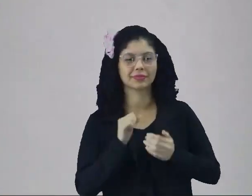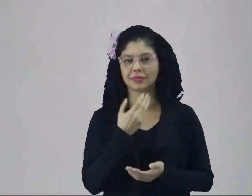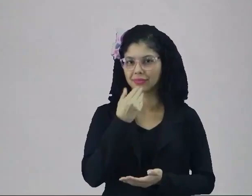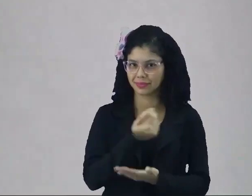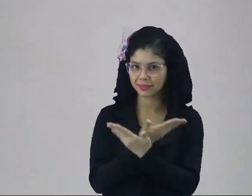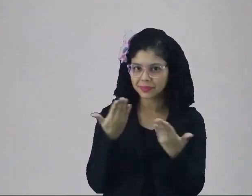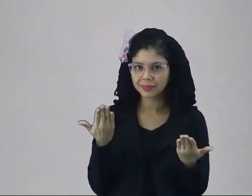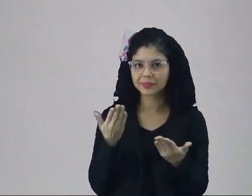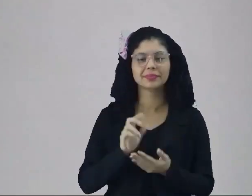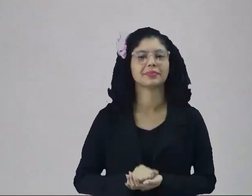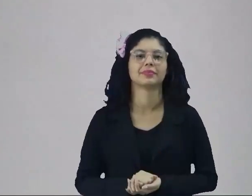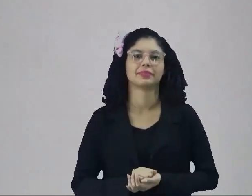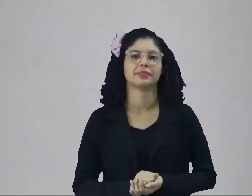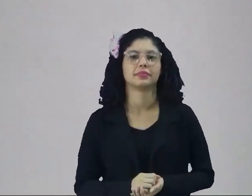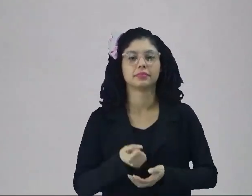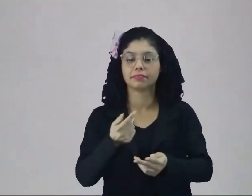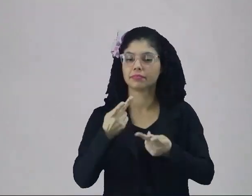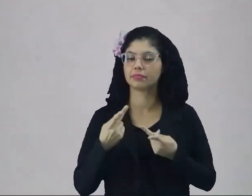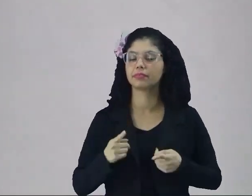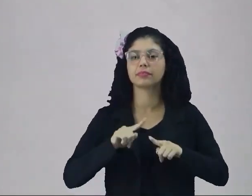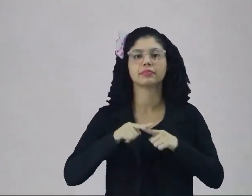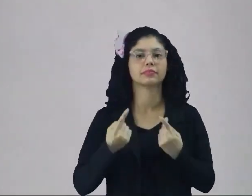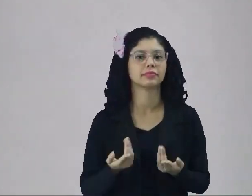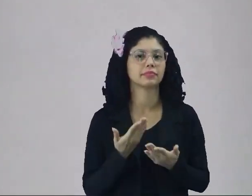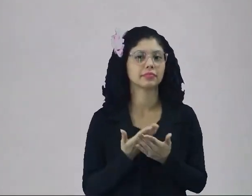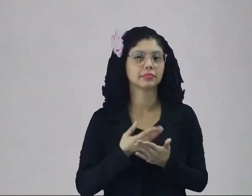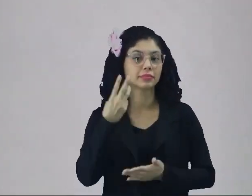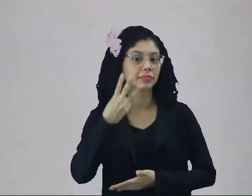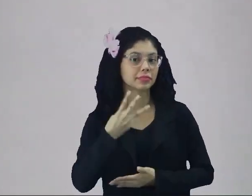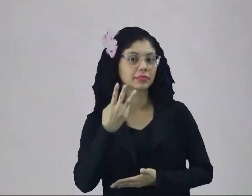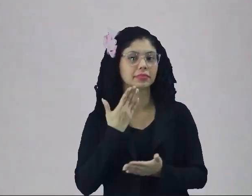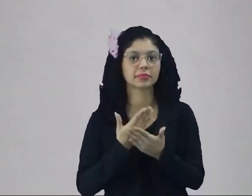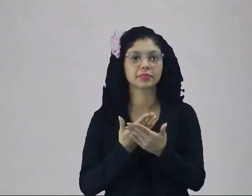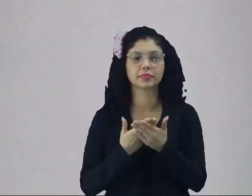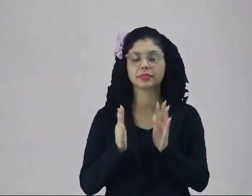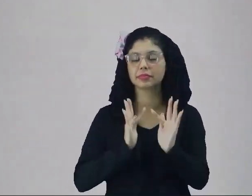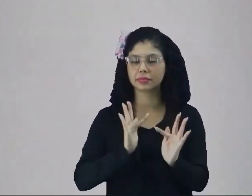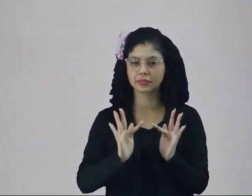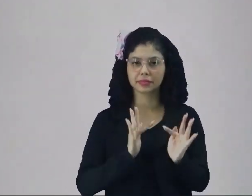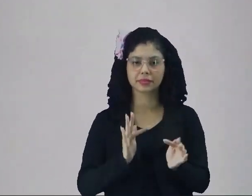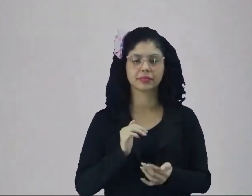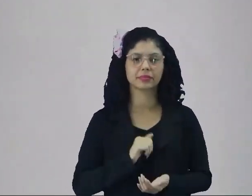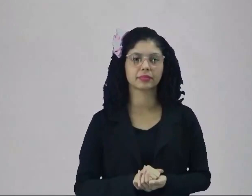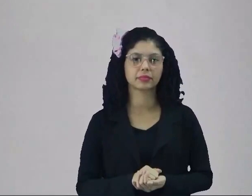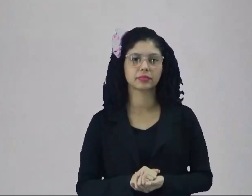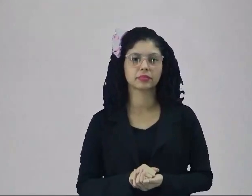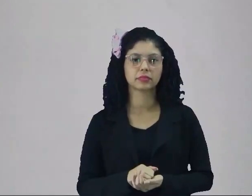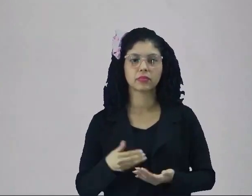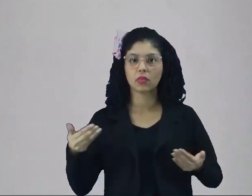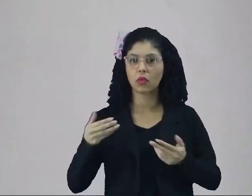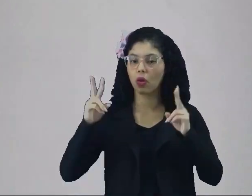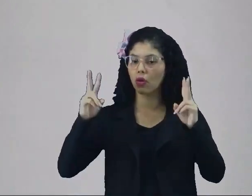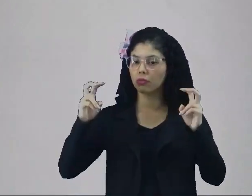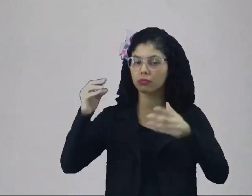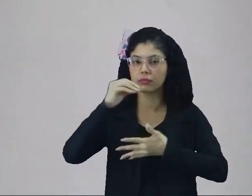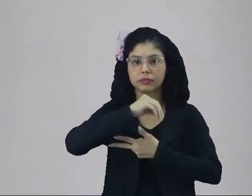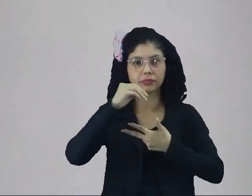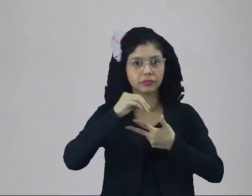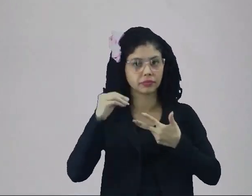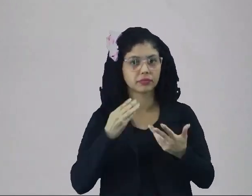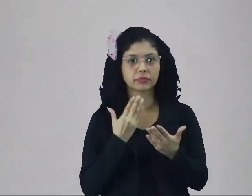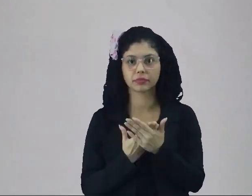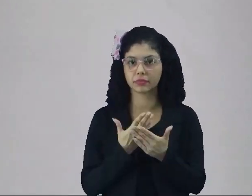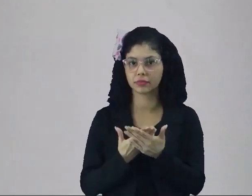Olá, tudo bem com vocês? Sejam bem-vindos para a nossa terceira aula de Física, para o nosso Pré-ENEM, que